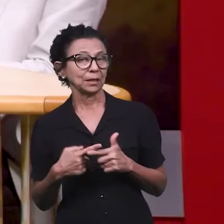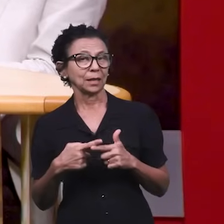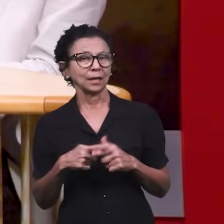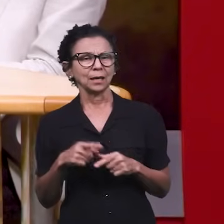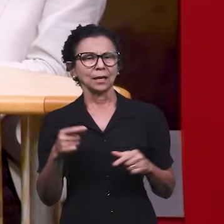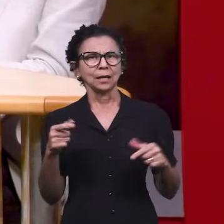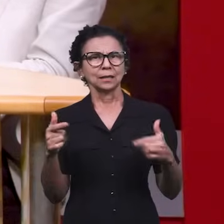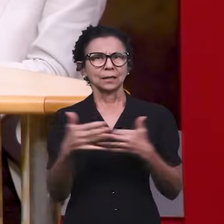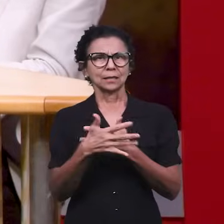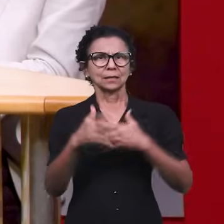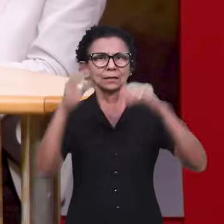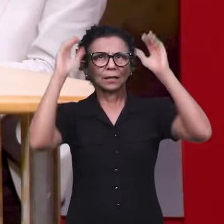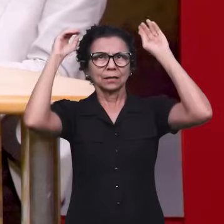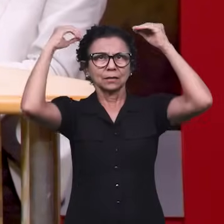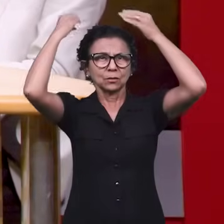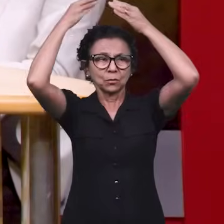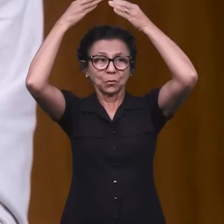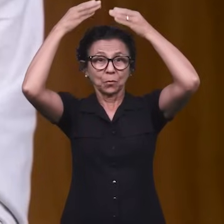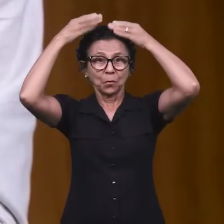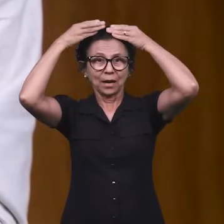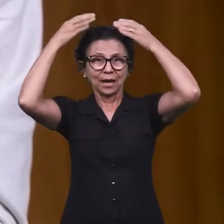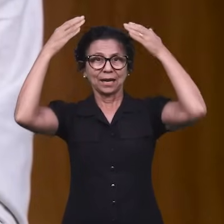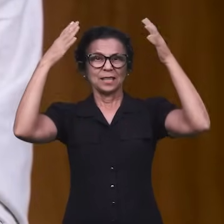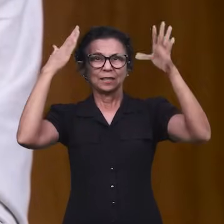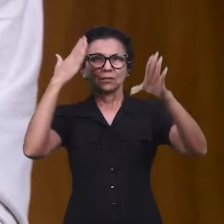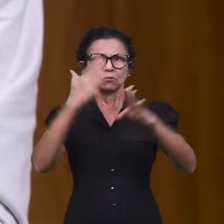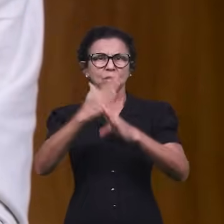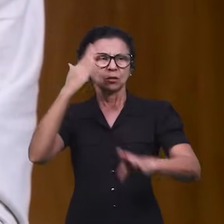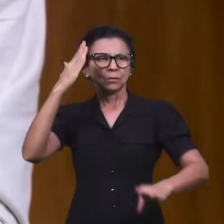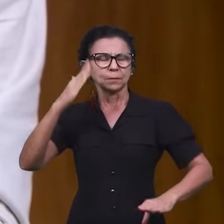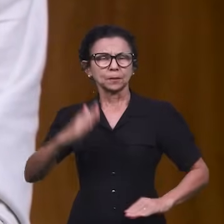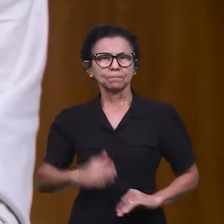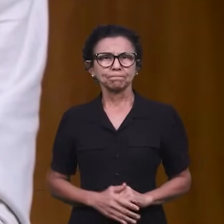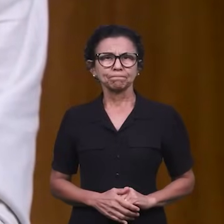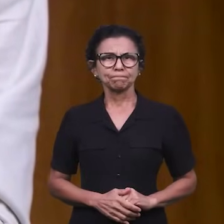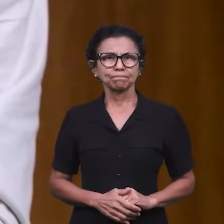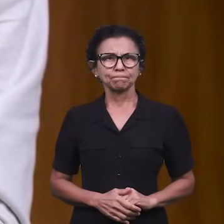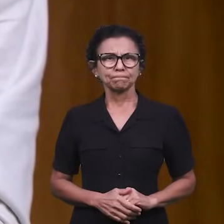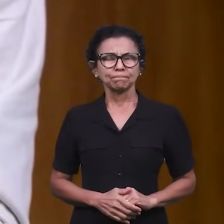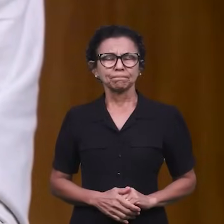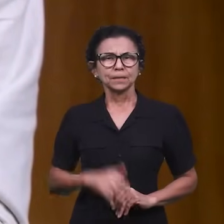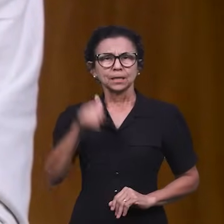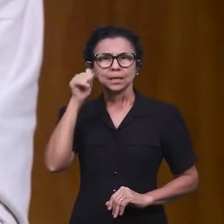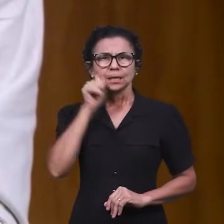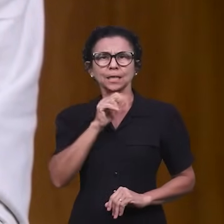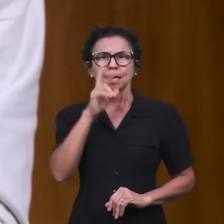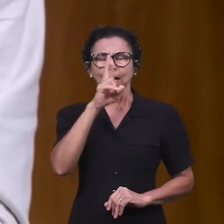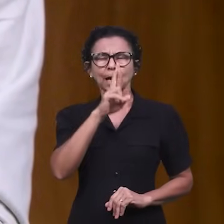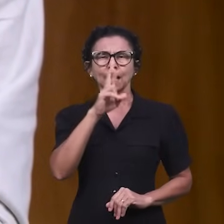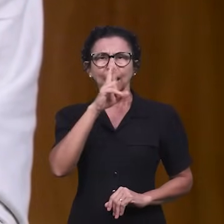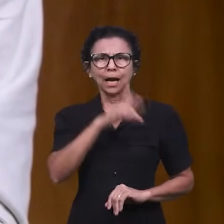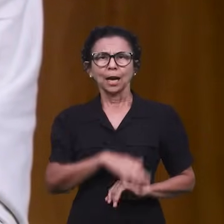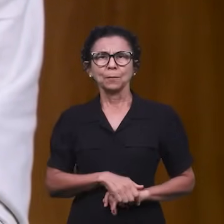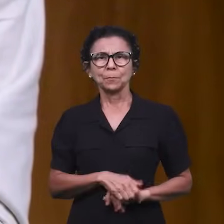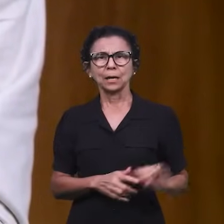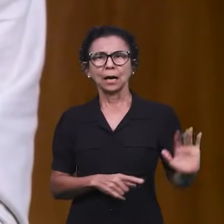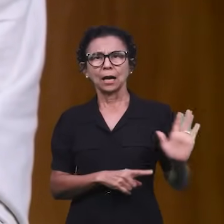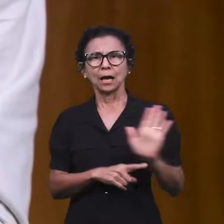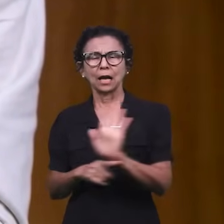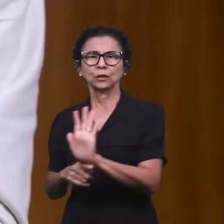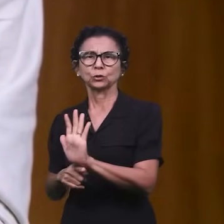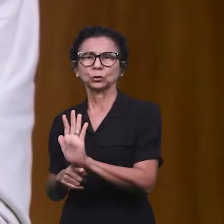que ela havia recebido os mensageiros de Israel e mandou lá soldados